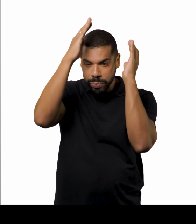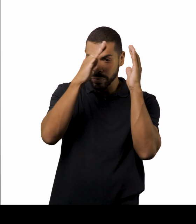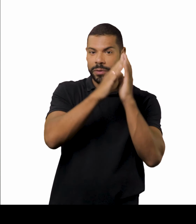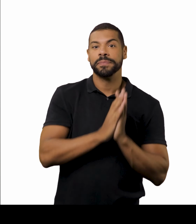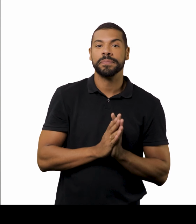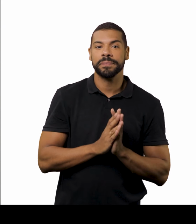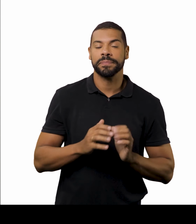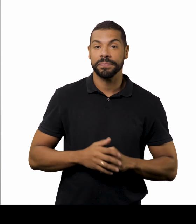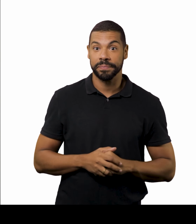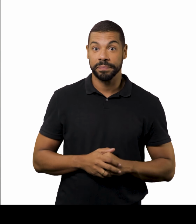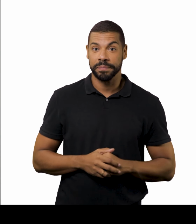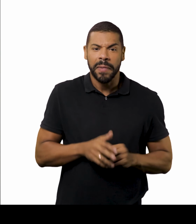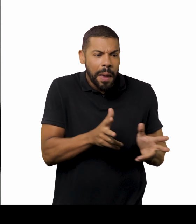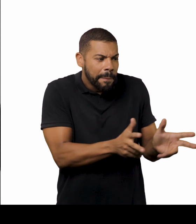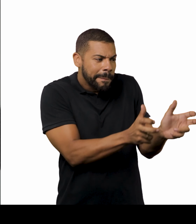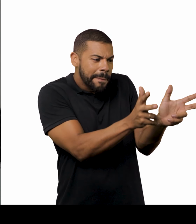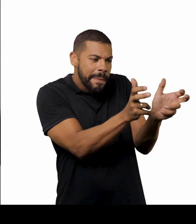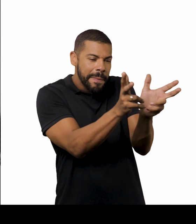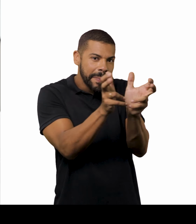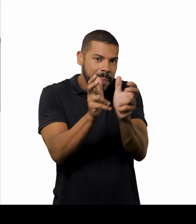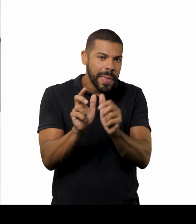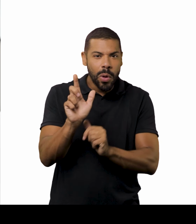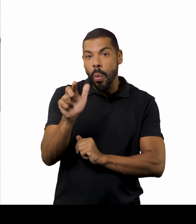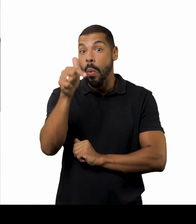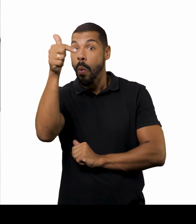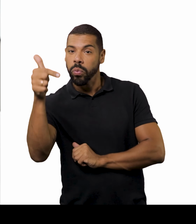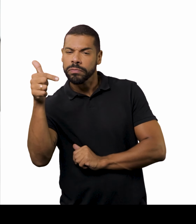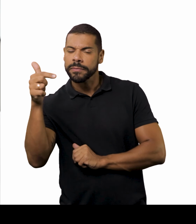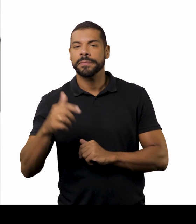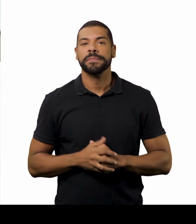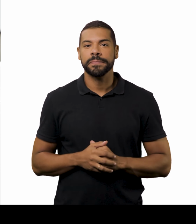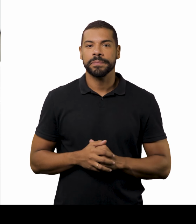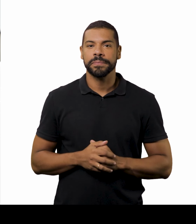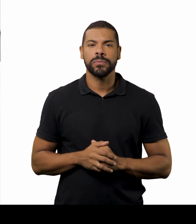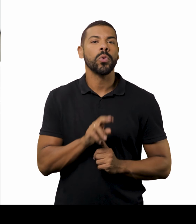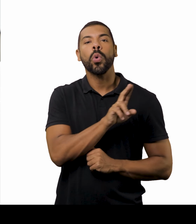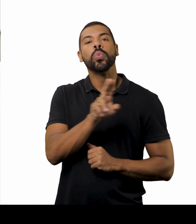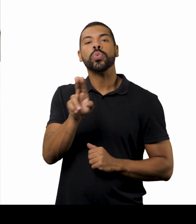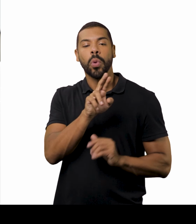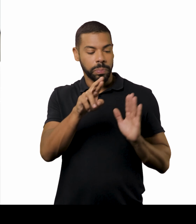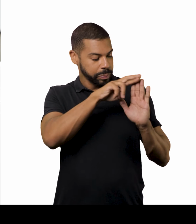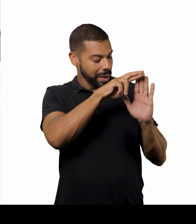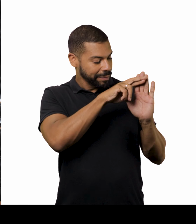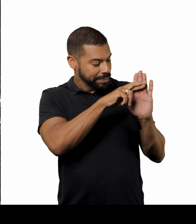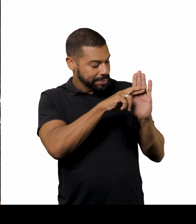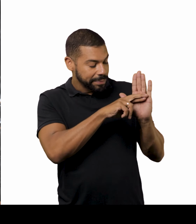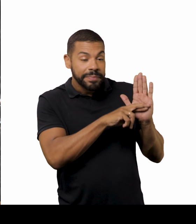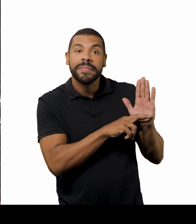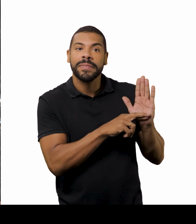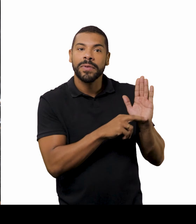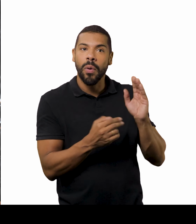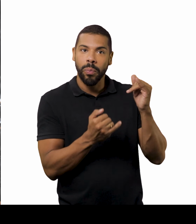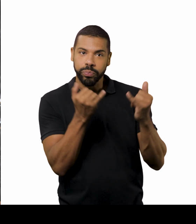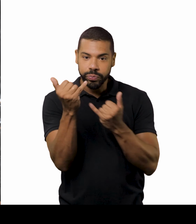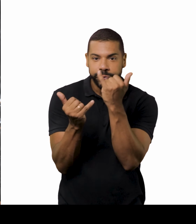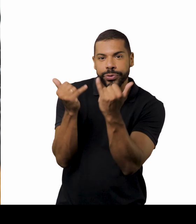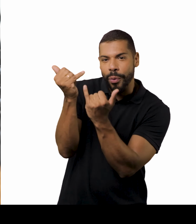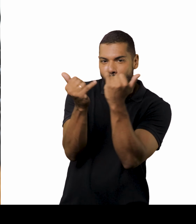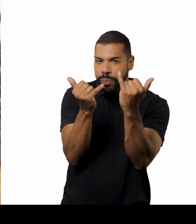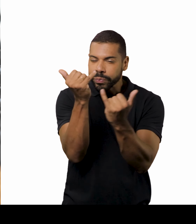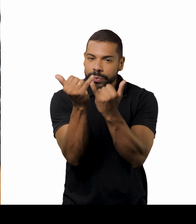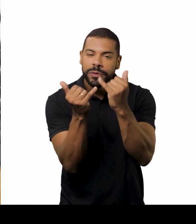forma a peça da rainha, né? E a gente pensou em trabalhar com outro trabalho dele também, que se chama Regras do Jogo, onde ele